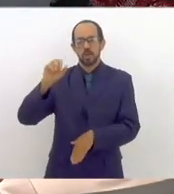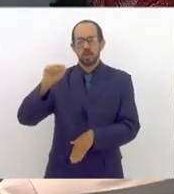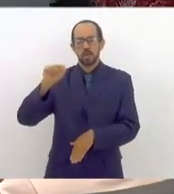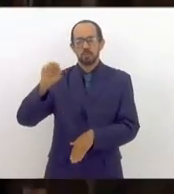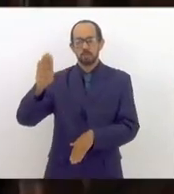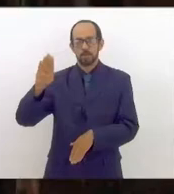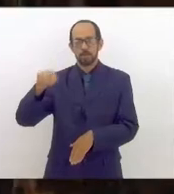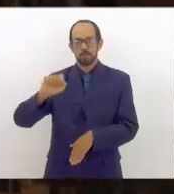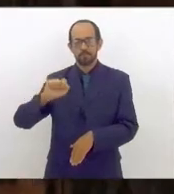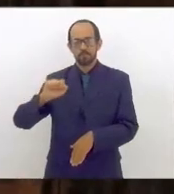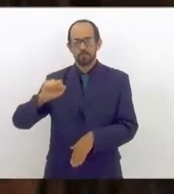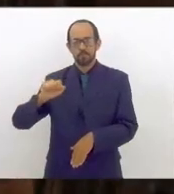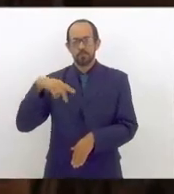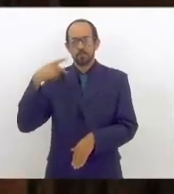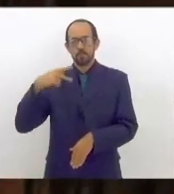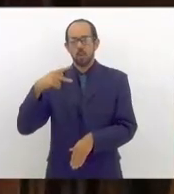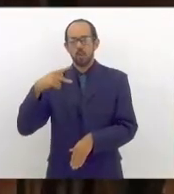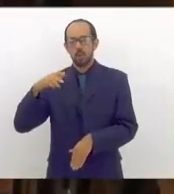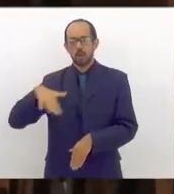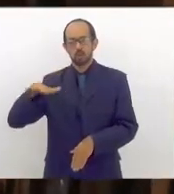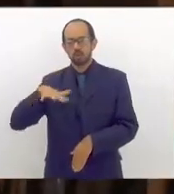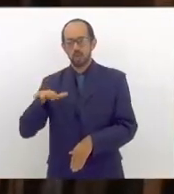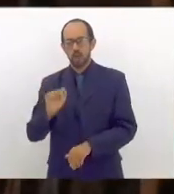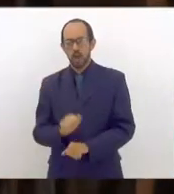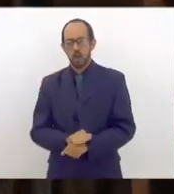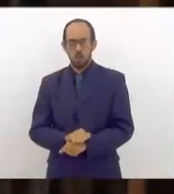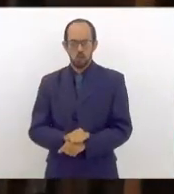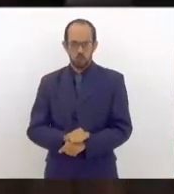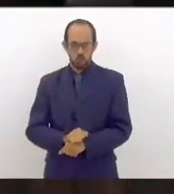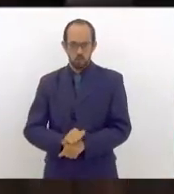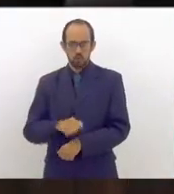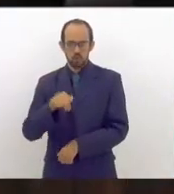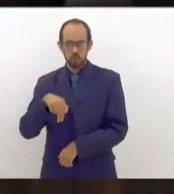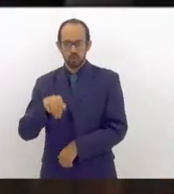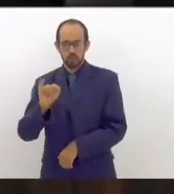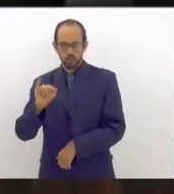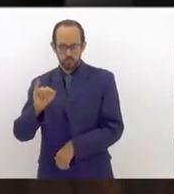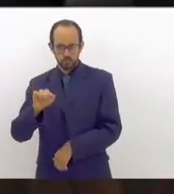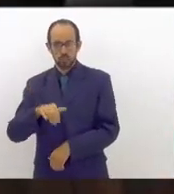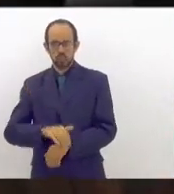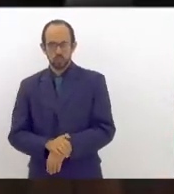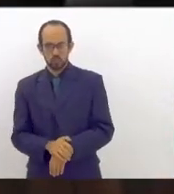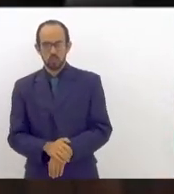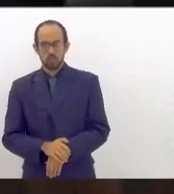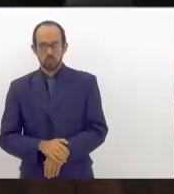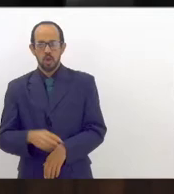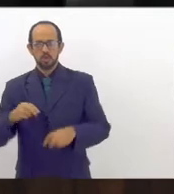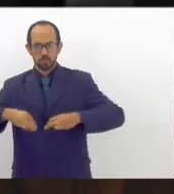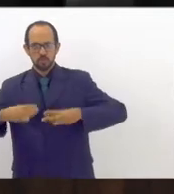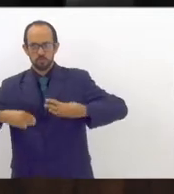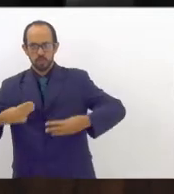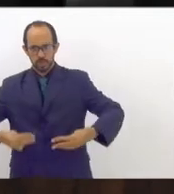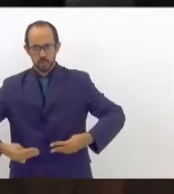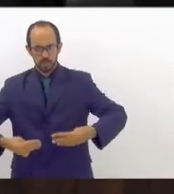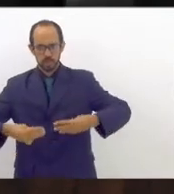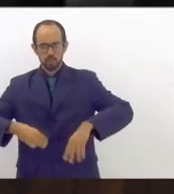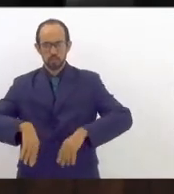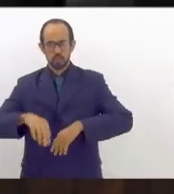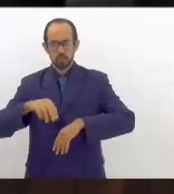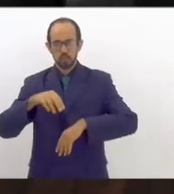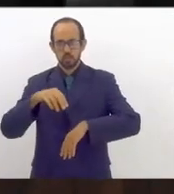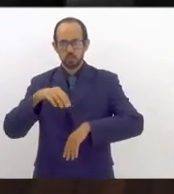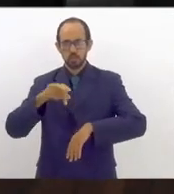procurador do município é de Nova Iguaçu nosso Ministro querido Ministro Luiz Felipe Salomão